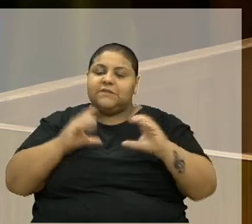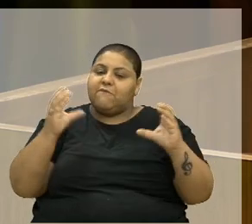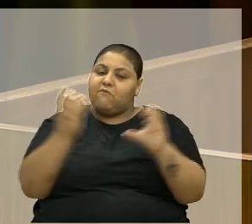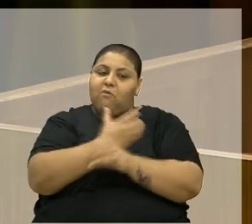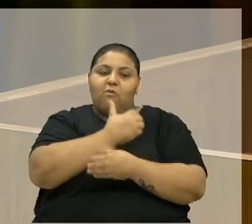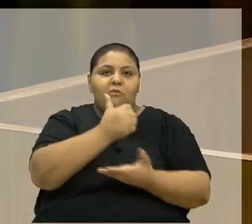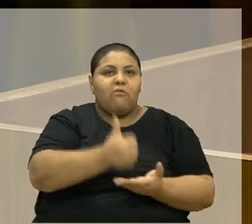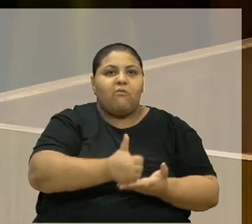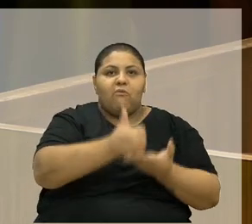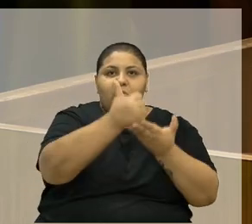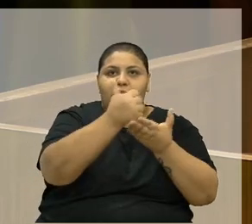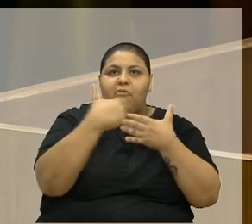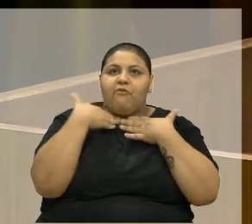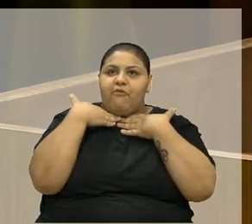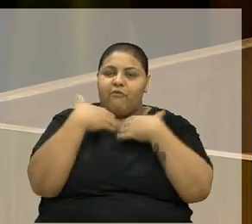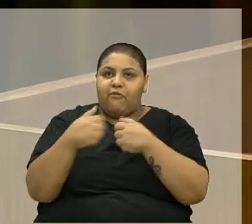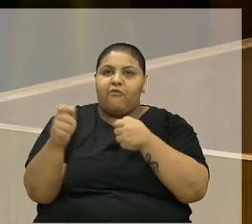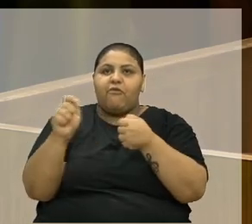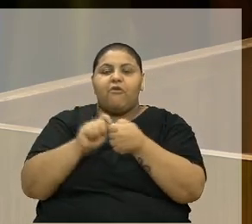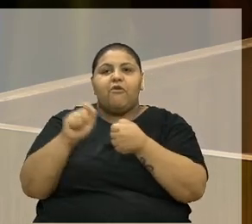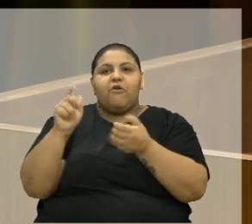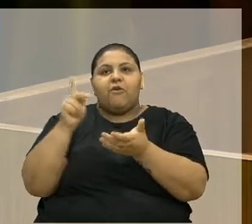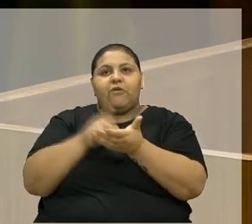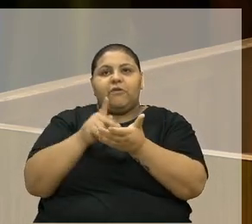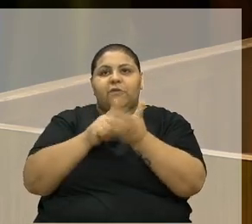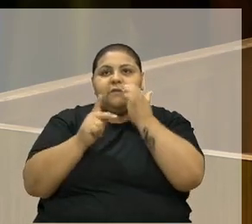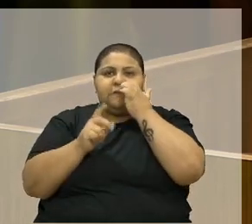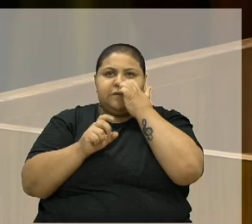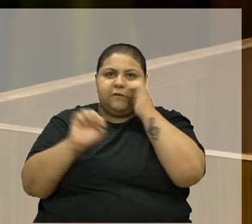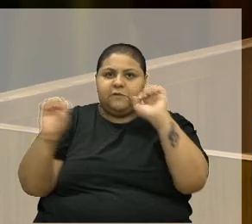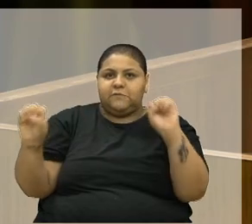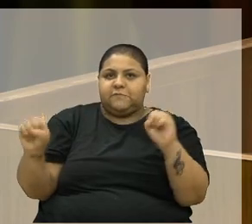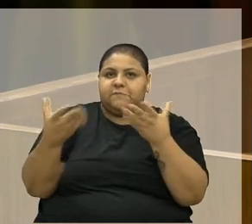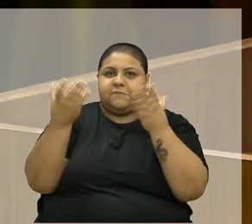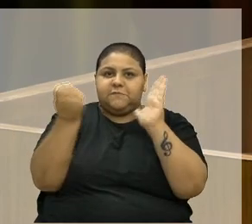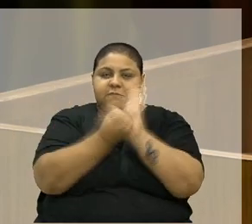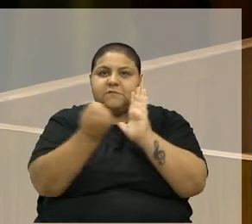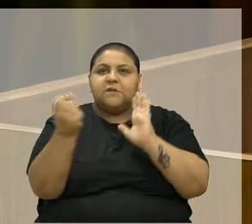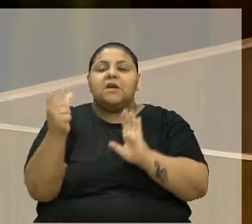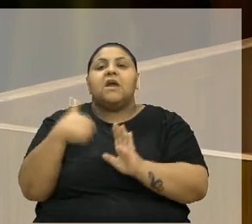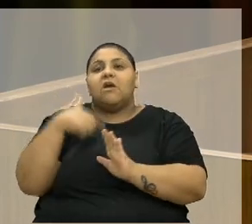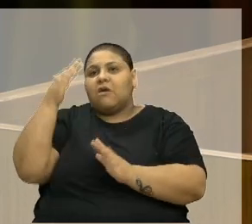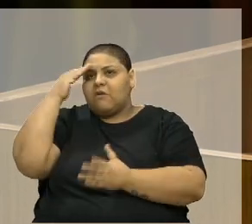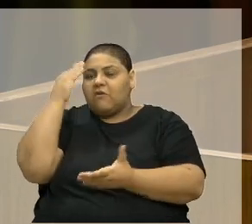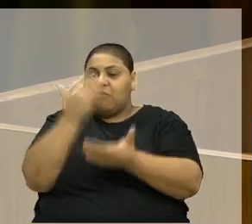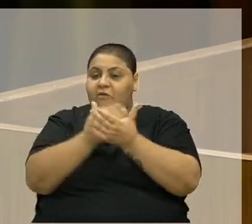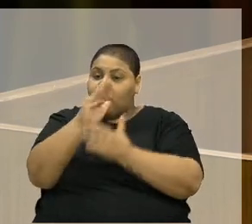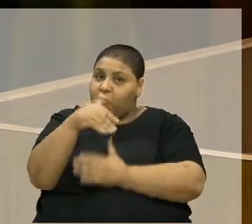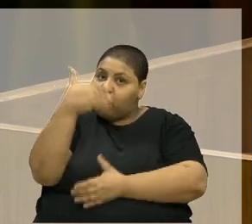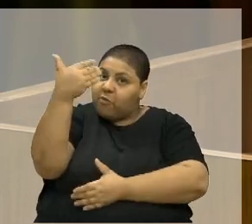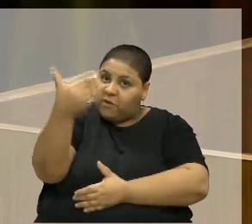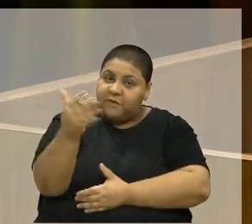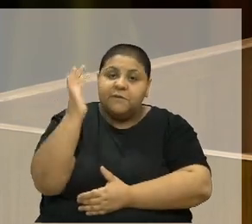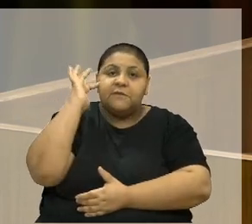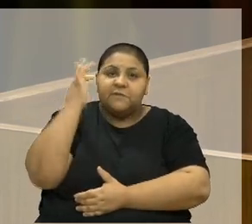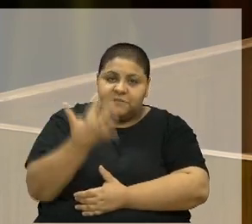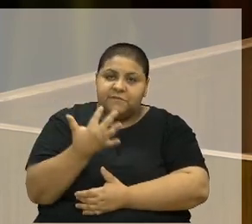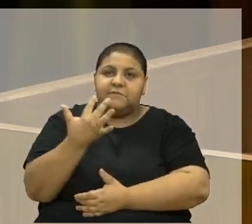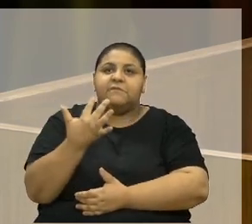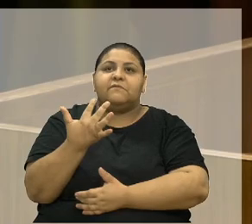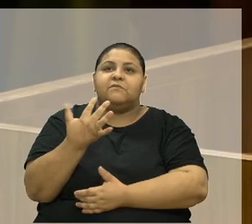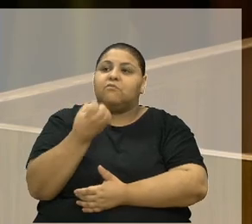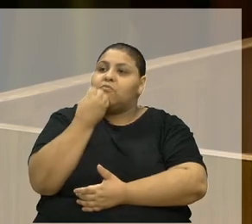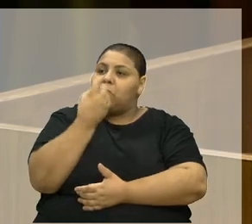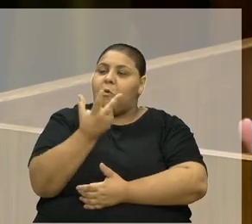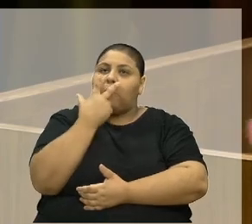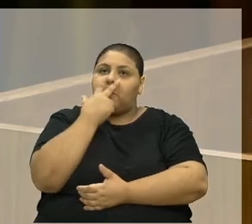né aí da secretaria para que fosse de fato um evento marcante tenho certeza que os próximos que virão serão né tão